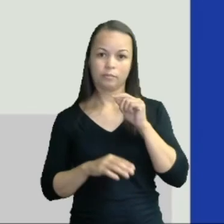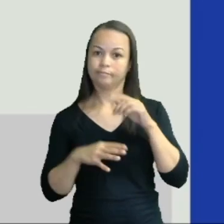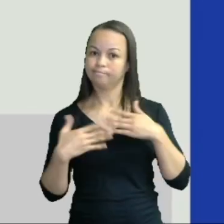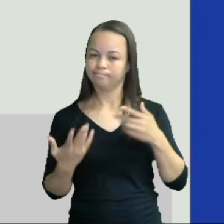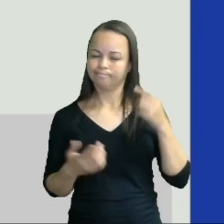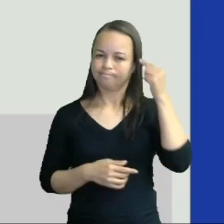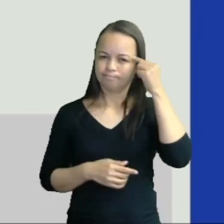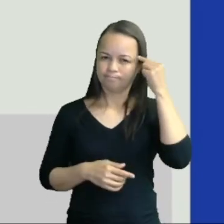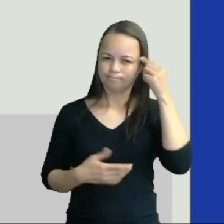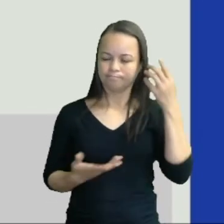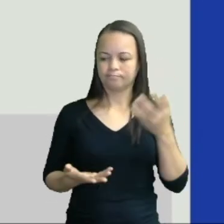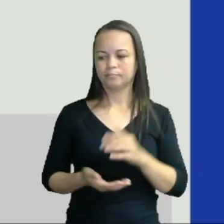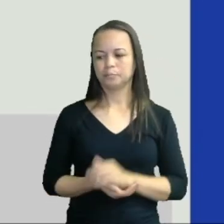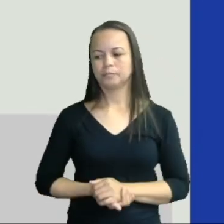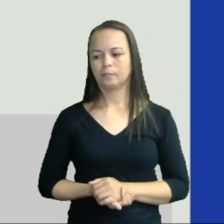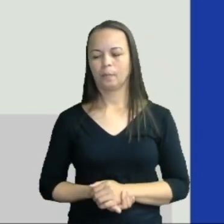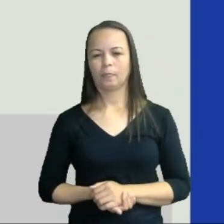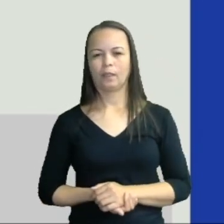E aí?